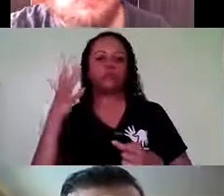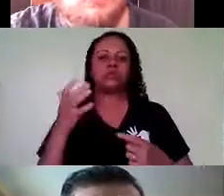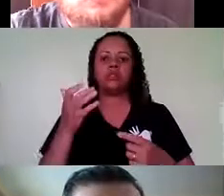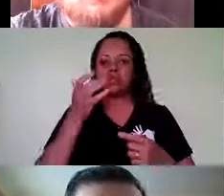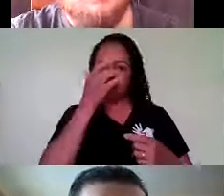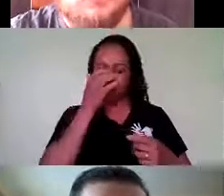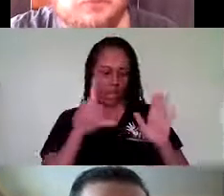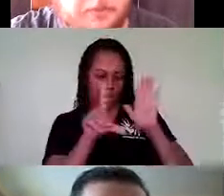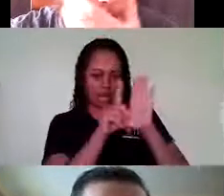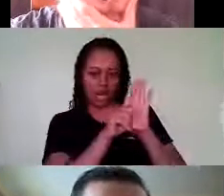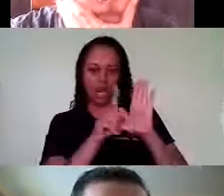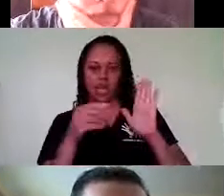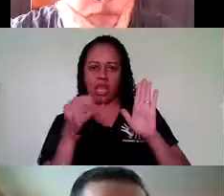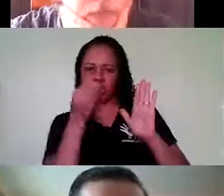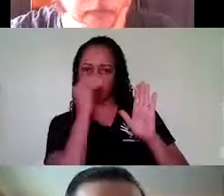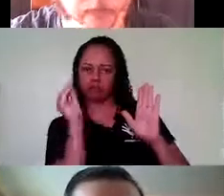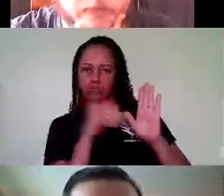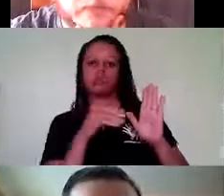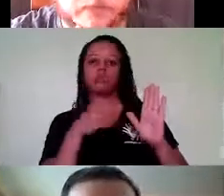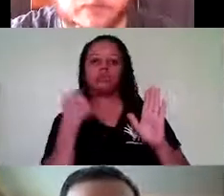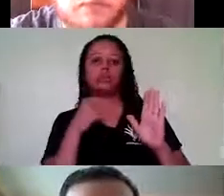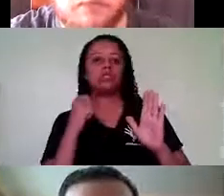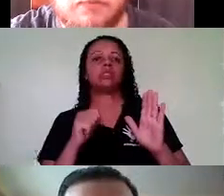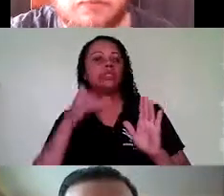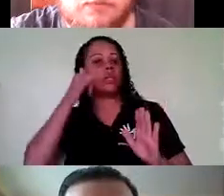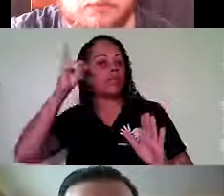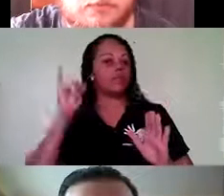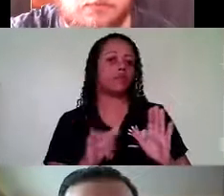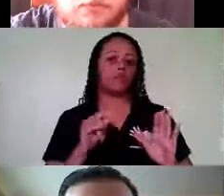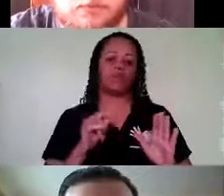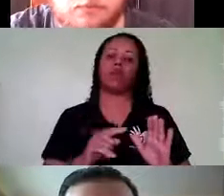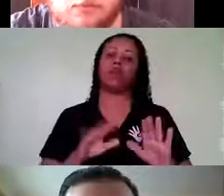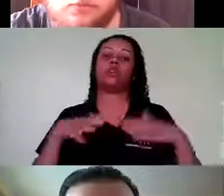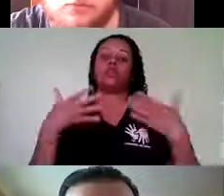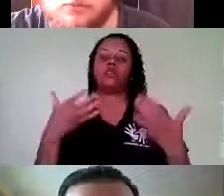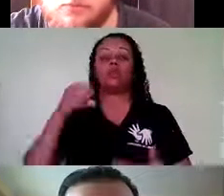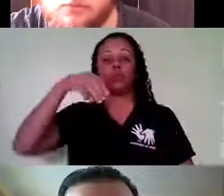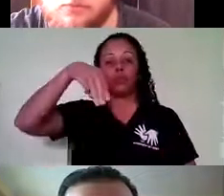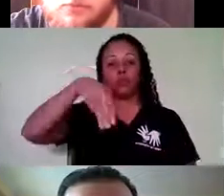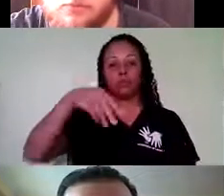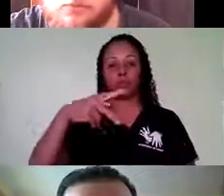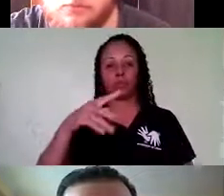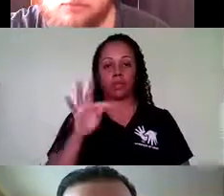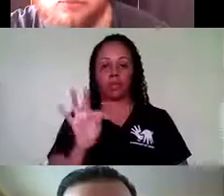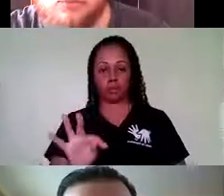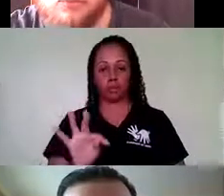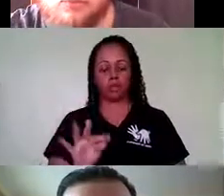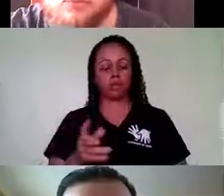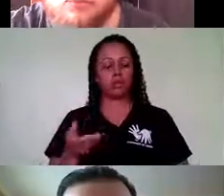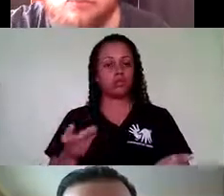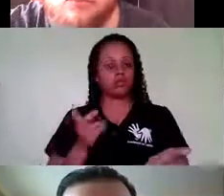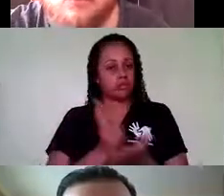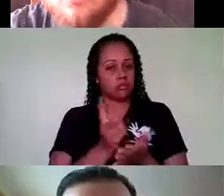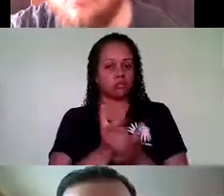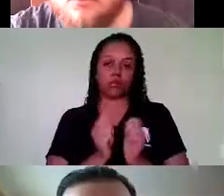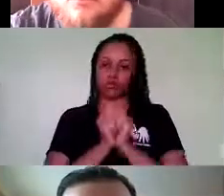essa reserva legal. Bom, então, o MPT fica à disposição de vocês, está sempre à disposição